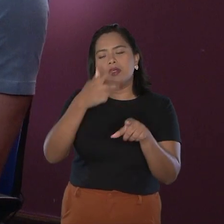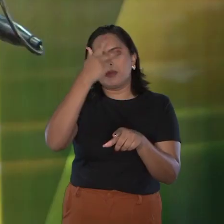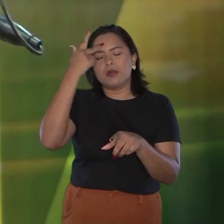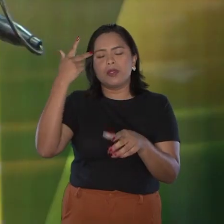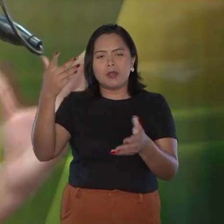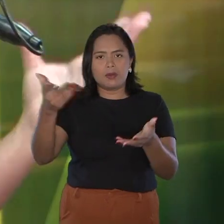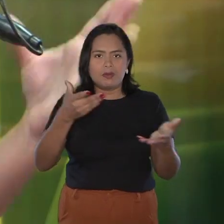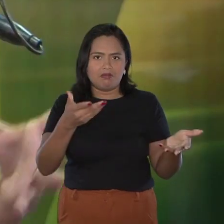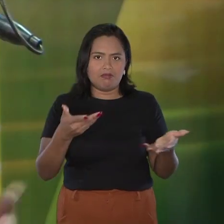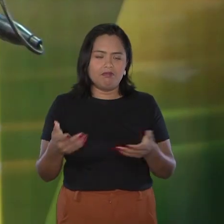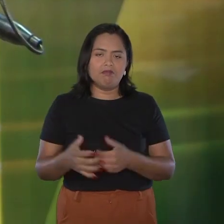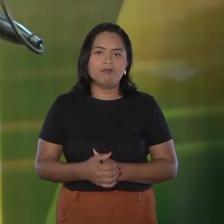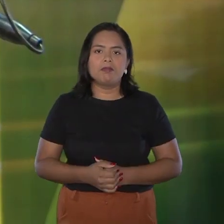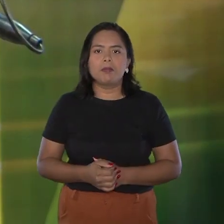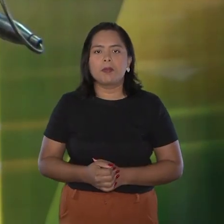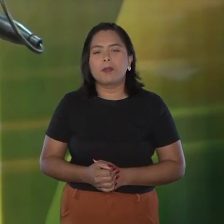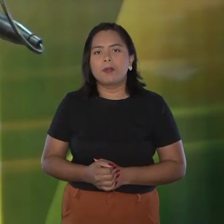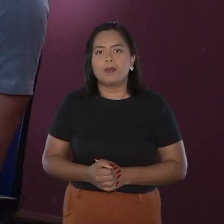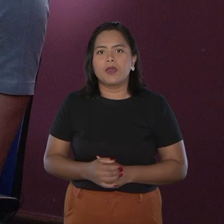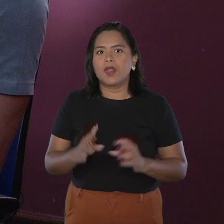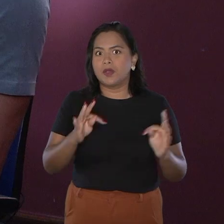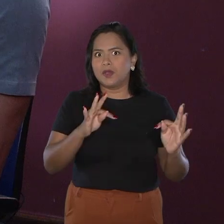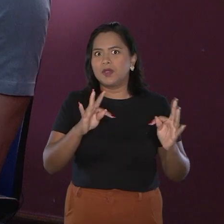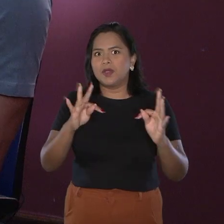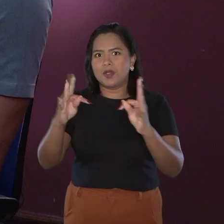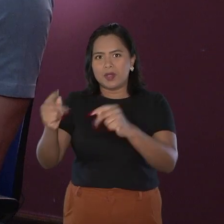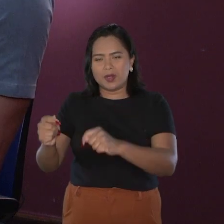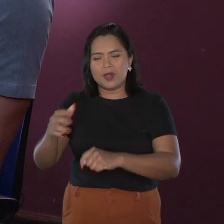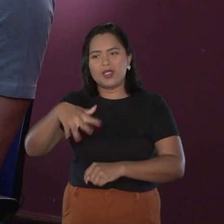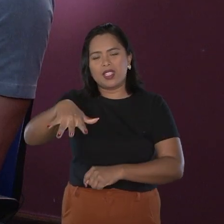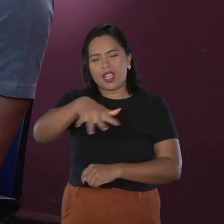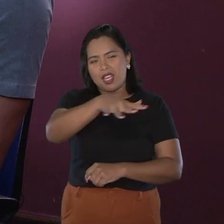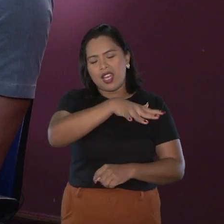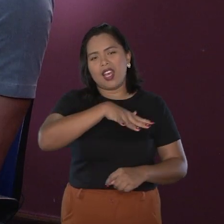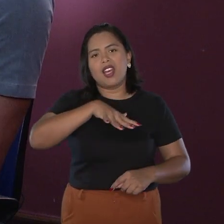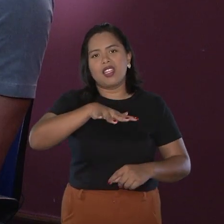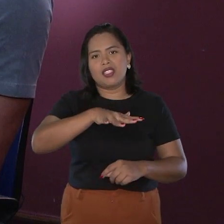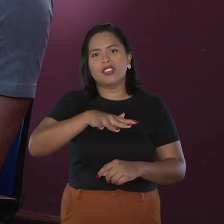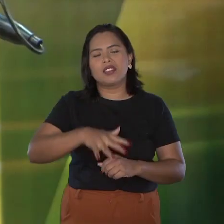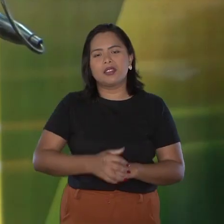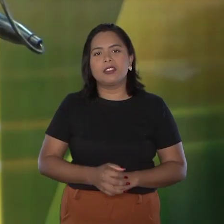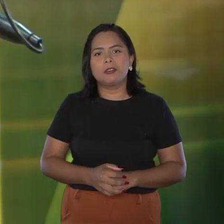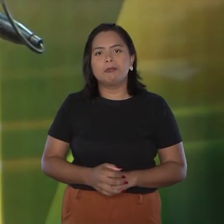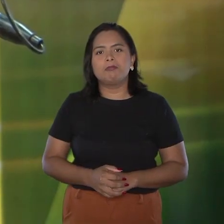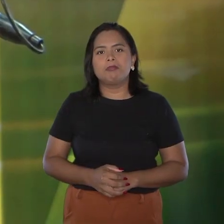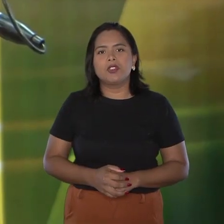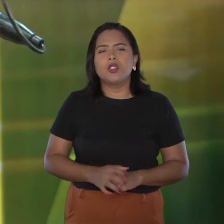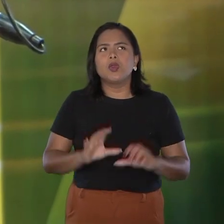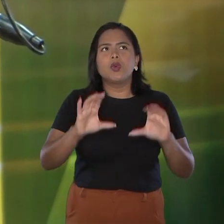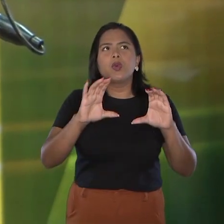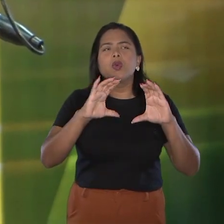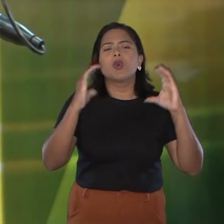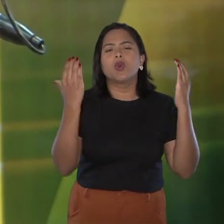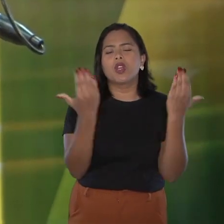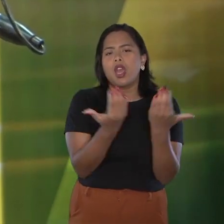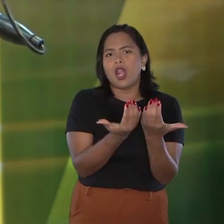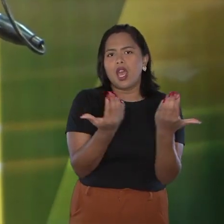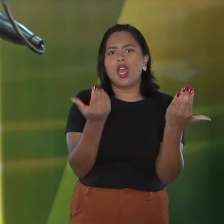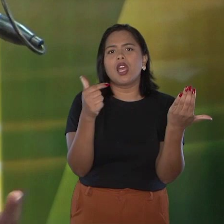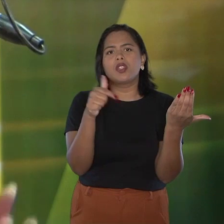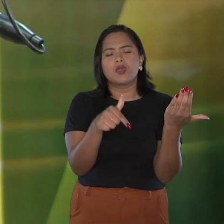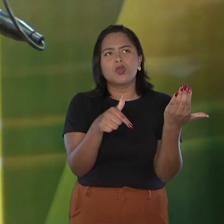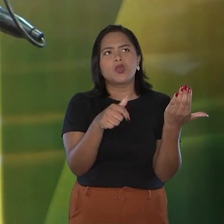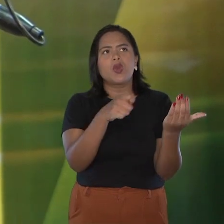né Na medida do possível isso o máximo de áreas possível também né e o congresso ele é feito